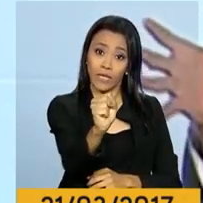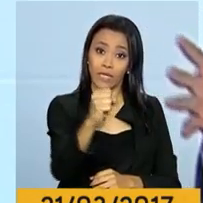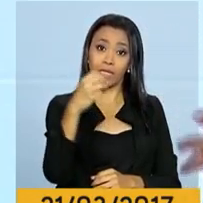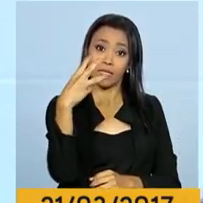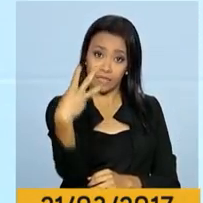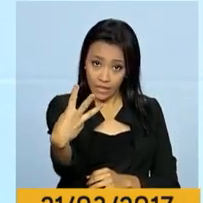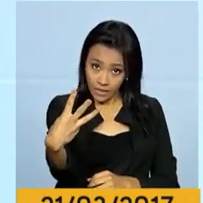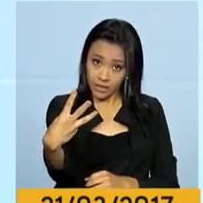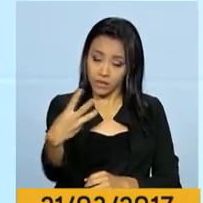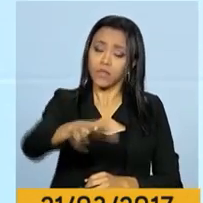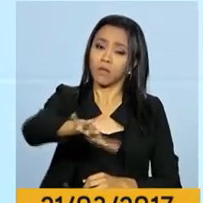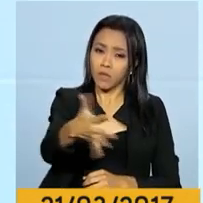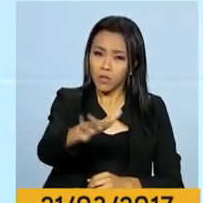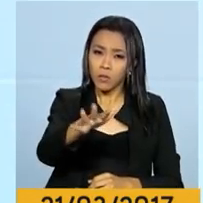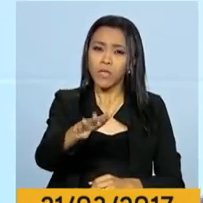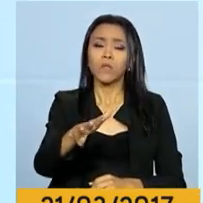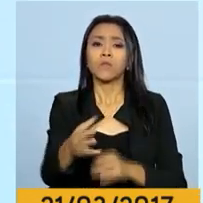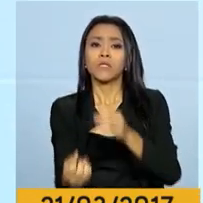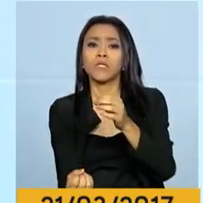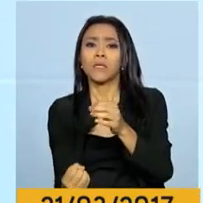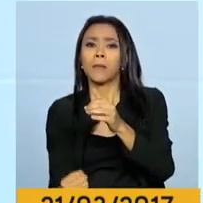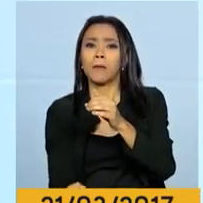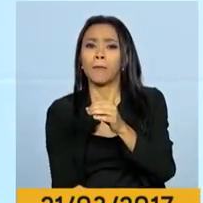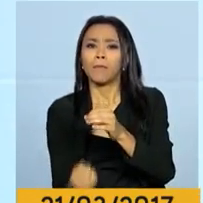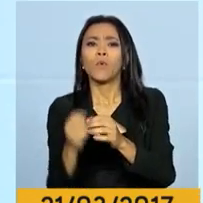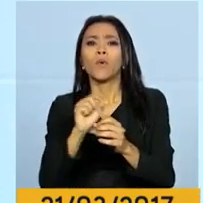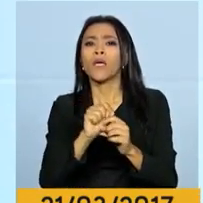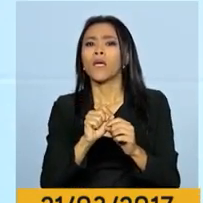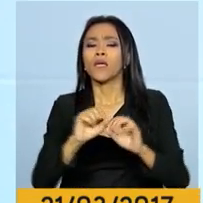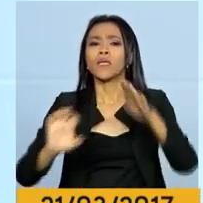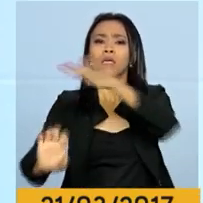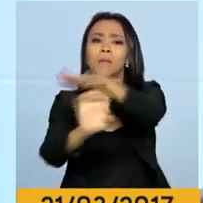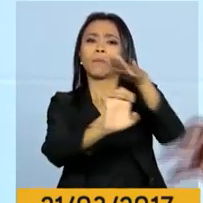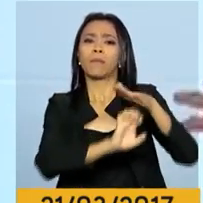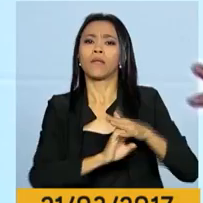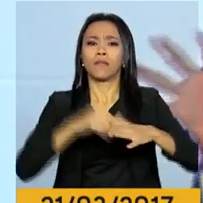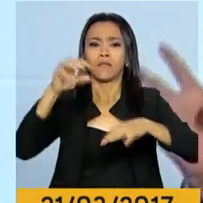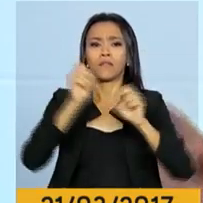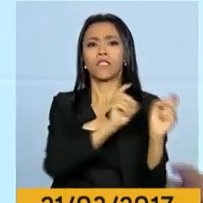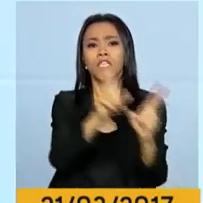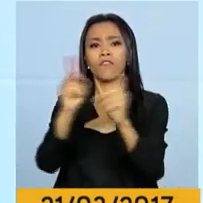4.383, mais ou menos, plantas frigoríficas no Brasil. Destas